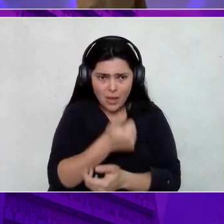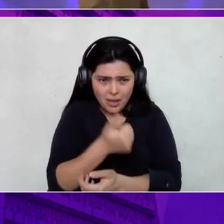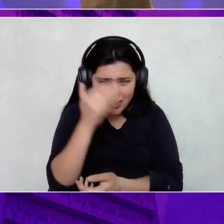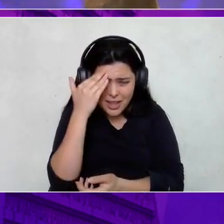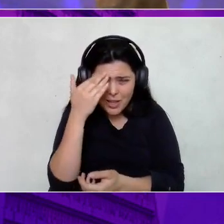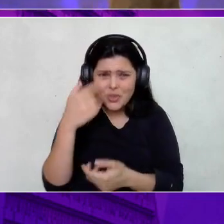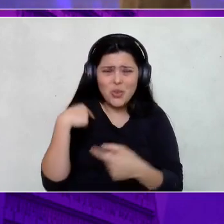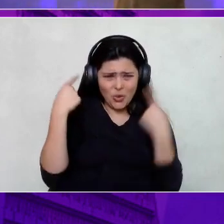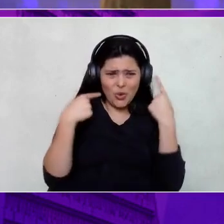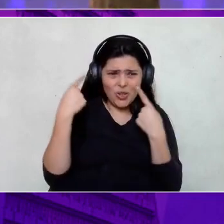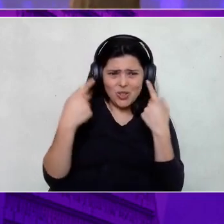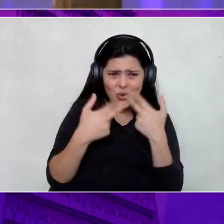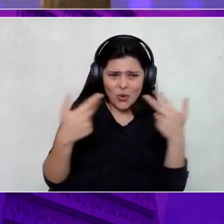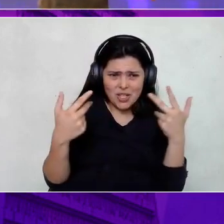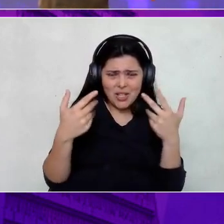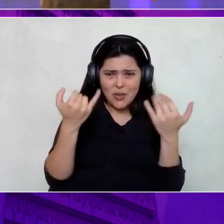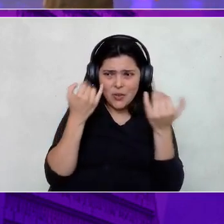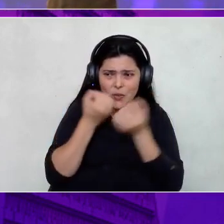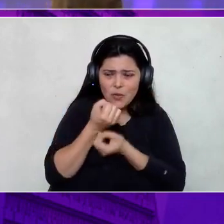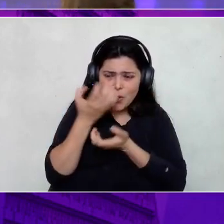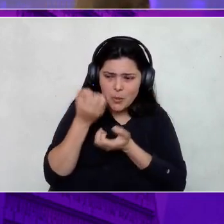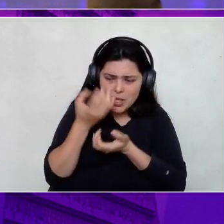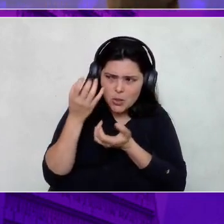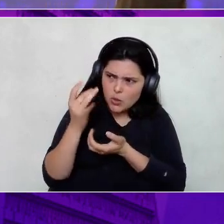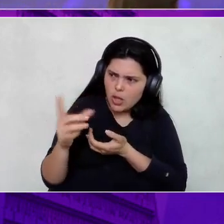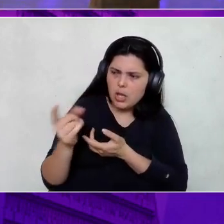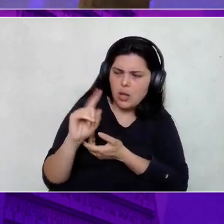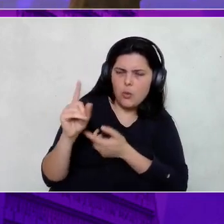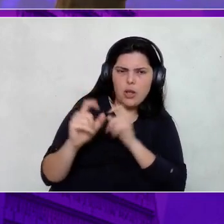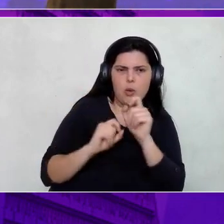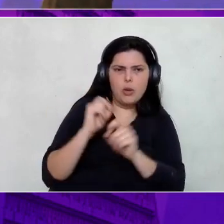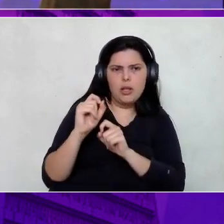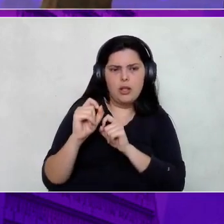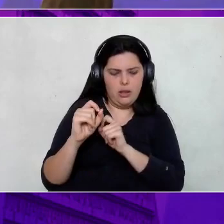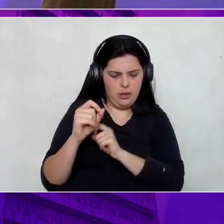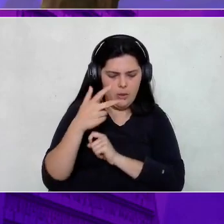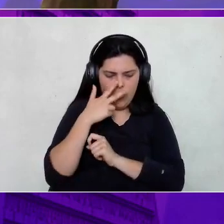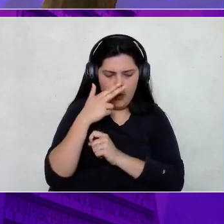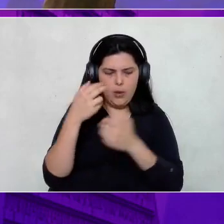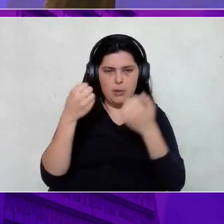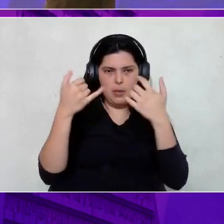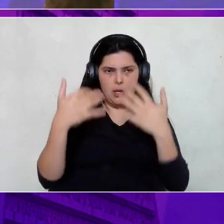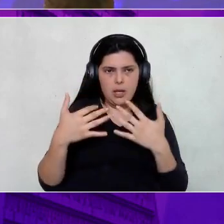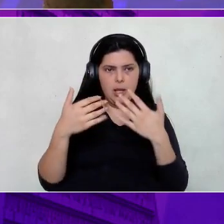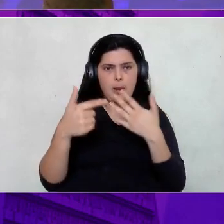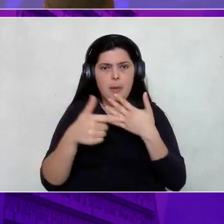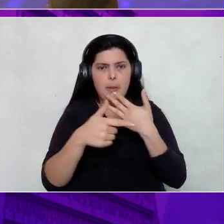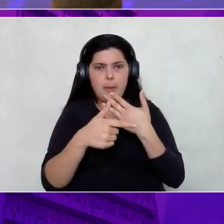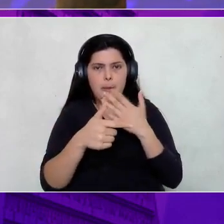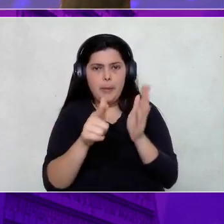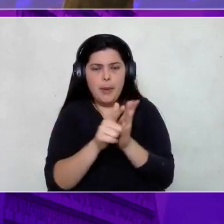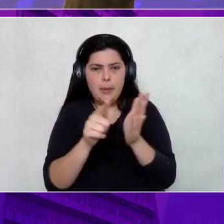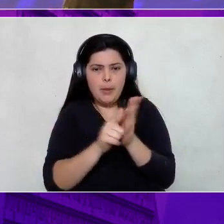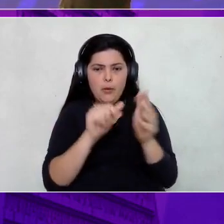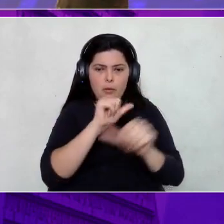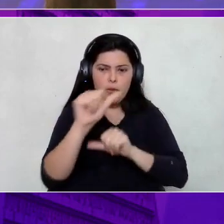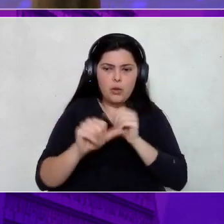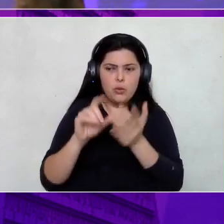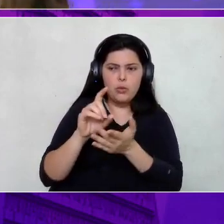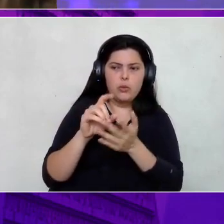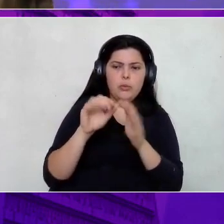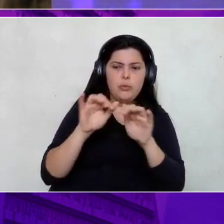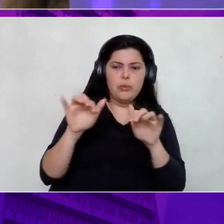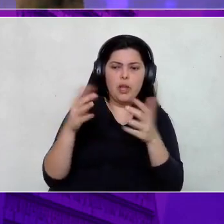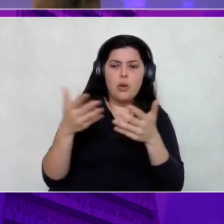não é mais informação somente, que já era, como BISA, né? Era papel, virou dígitos, agora virou